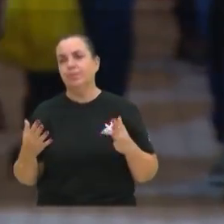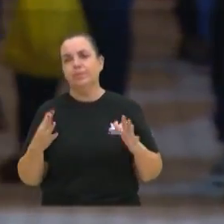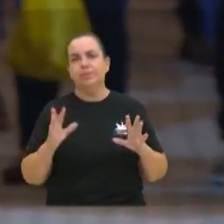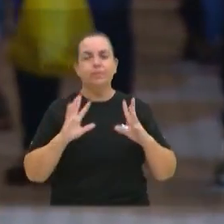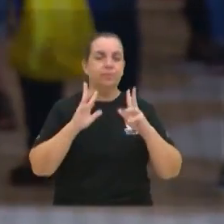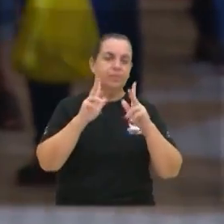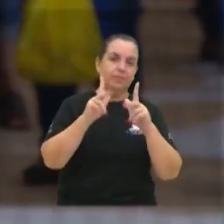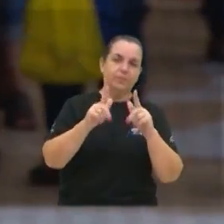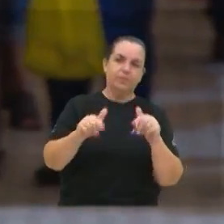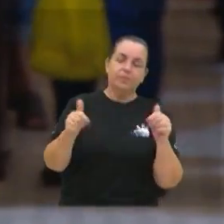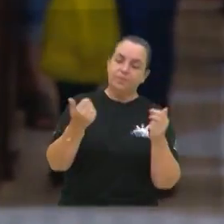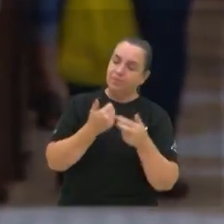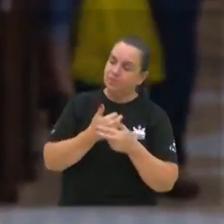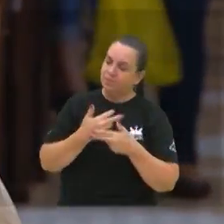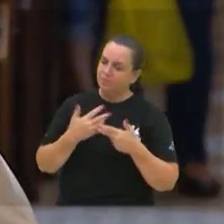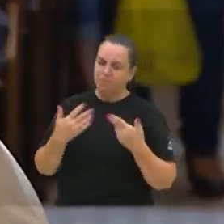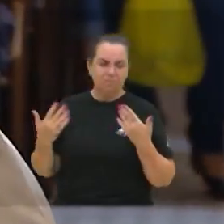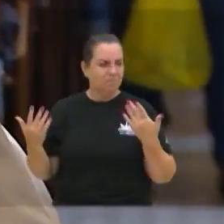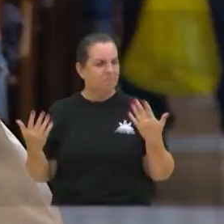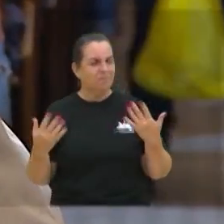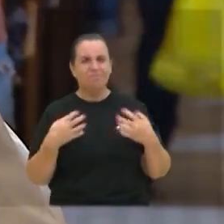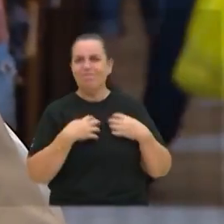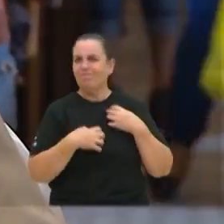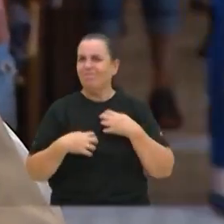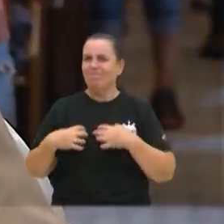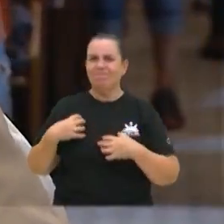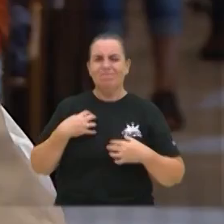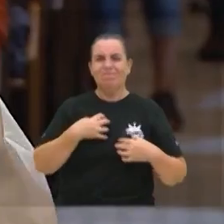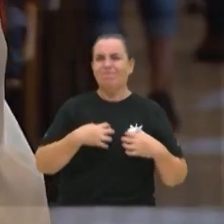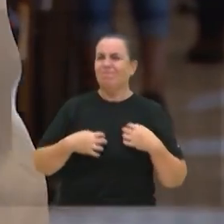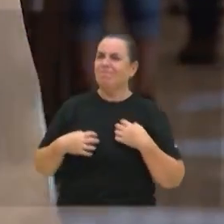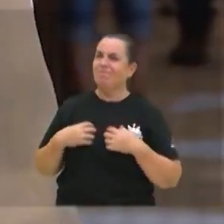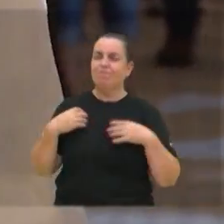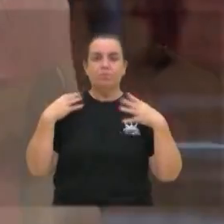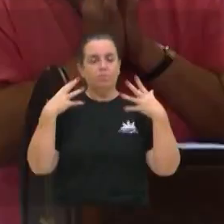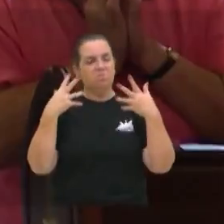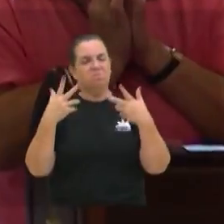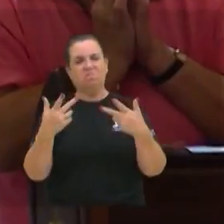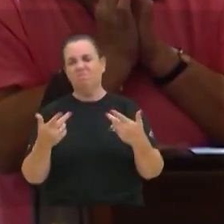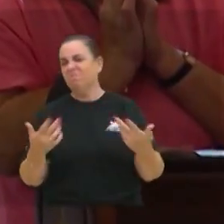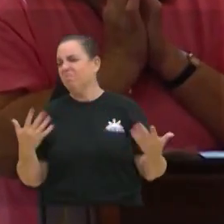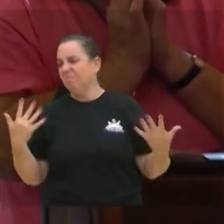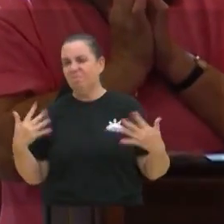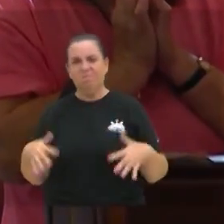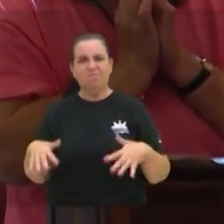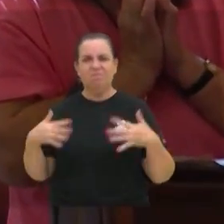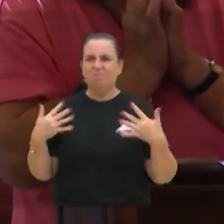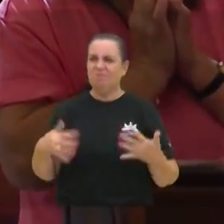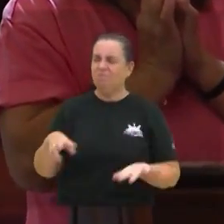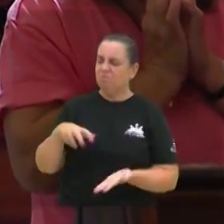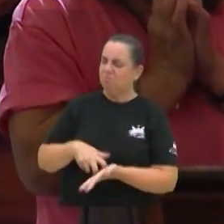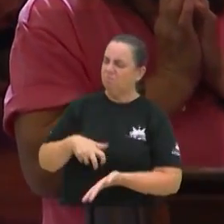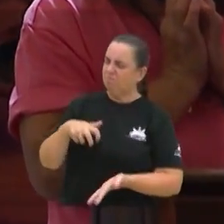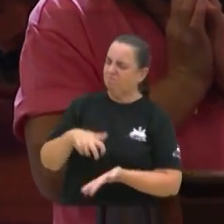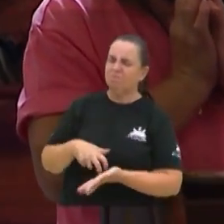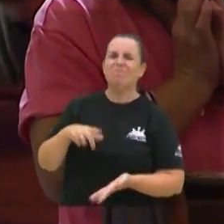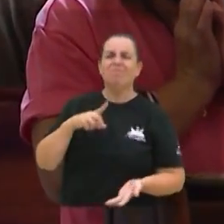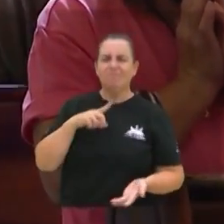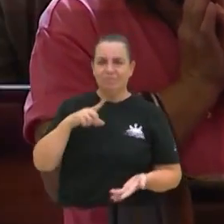Todas as cores, todos os temores, todos os angores desta